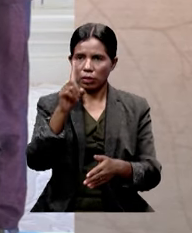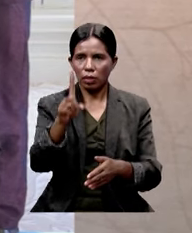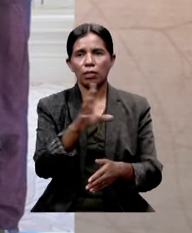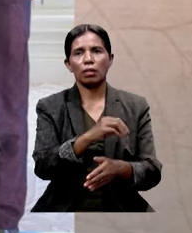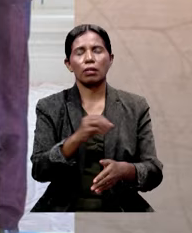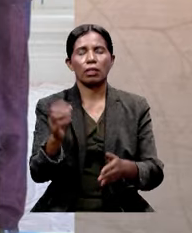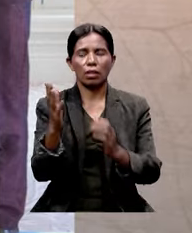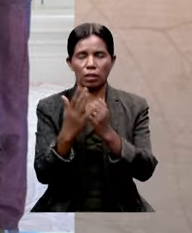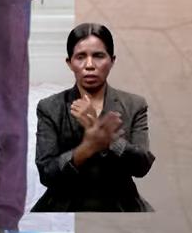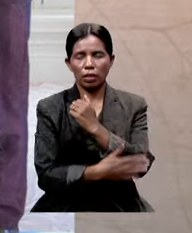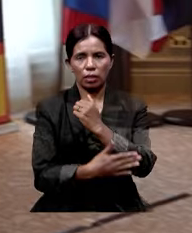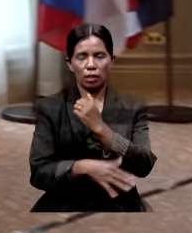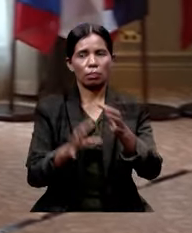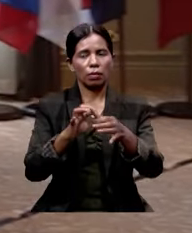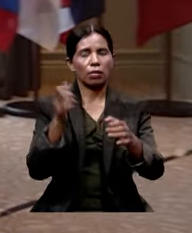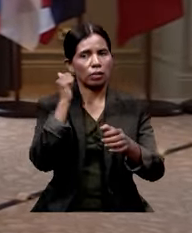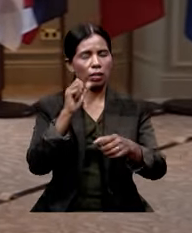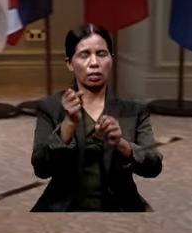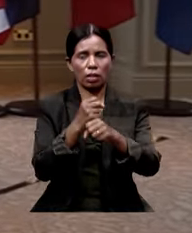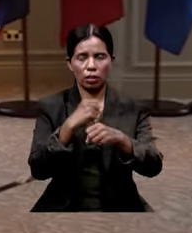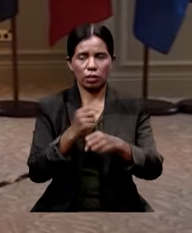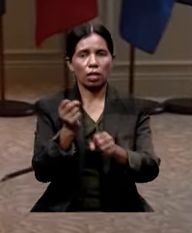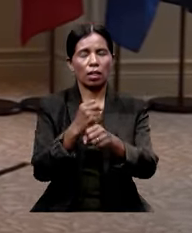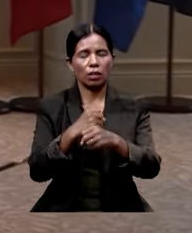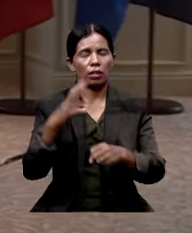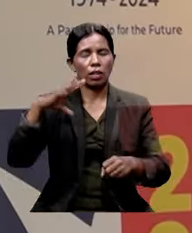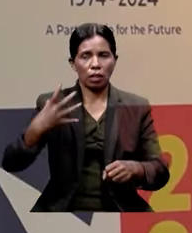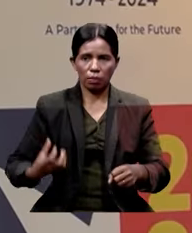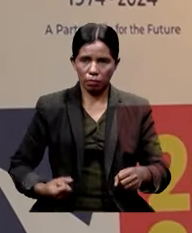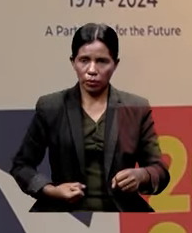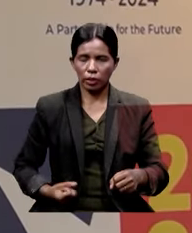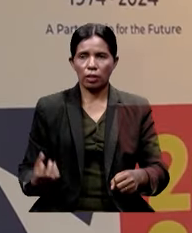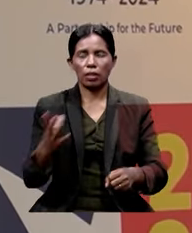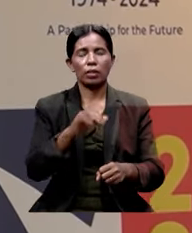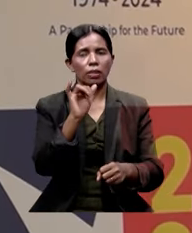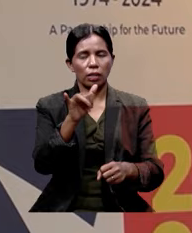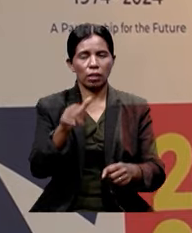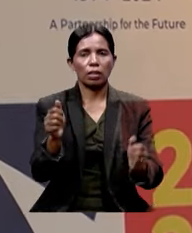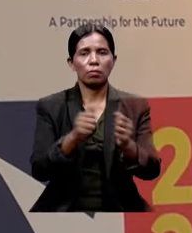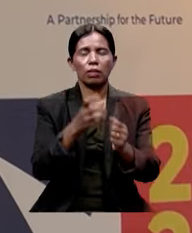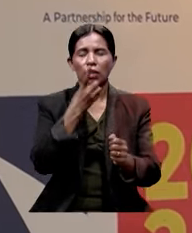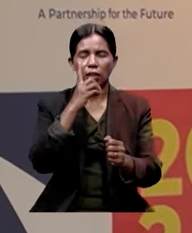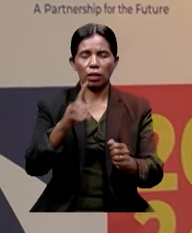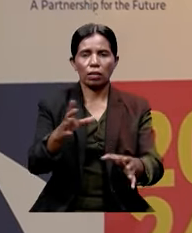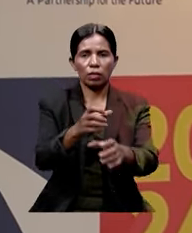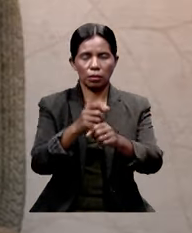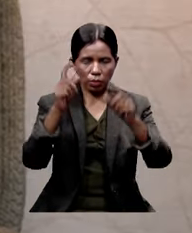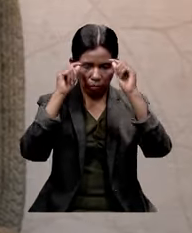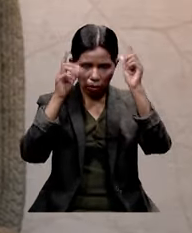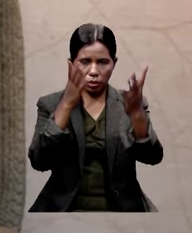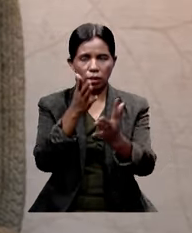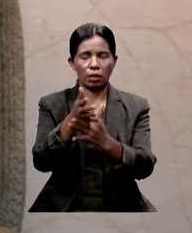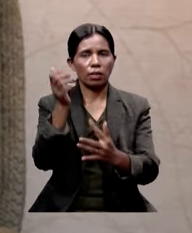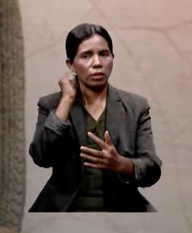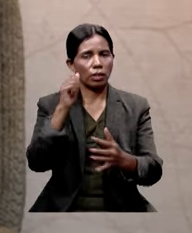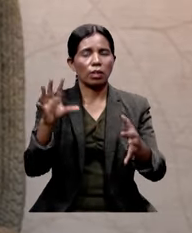nação membro ASEAN Sira, Nebehalau e Camboja, nação membro ASEAN concorda no declara simu adesão Timor-Leste, atu